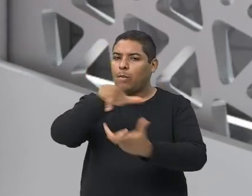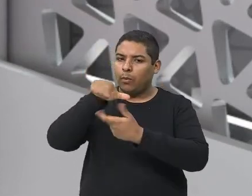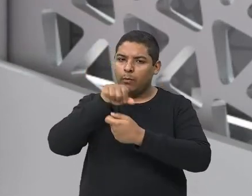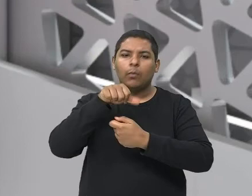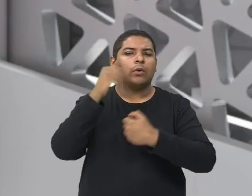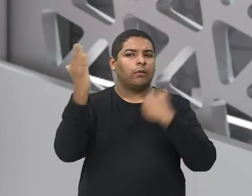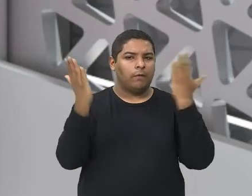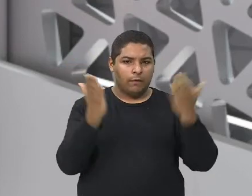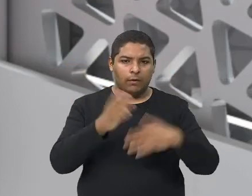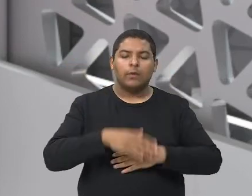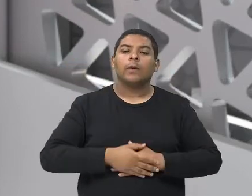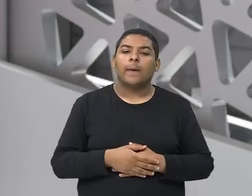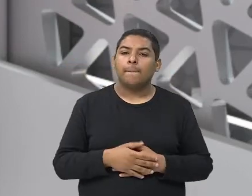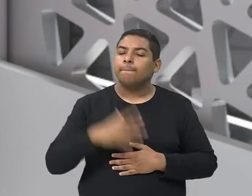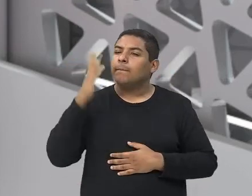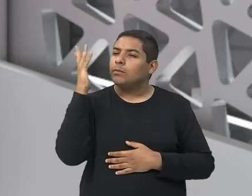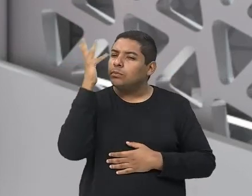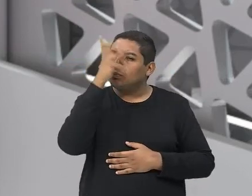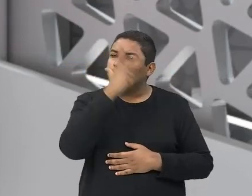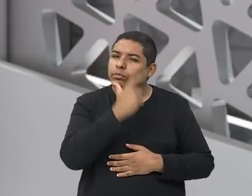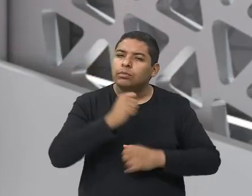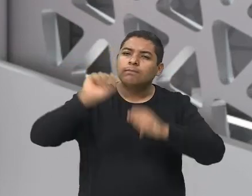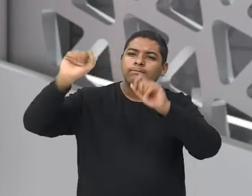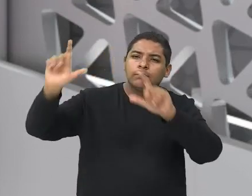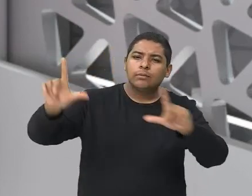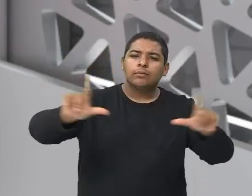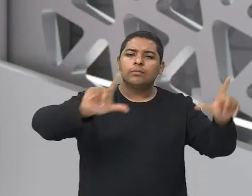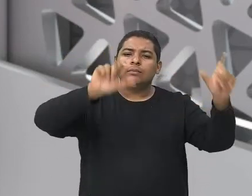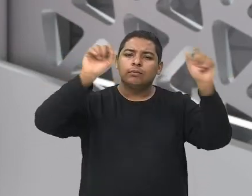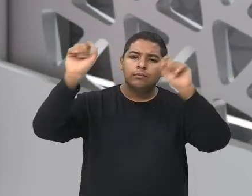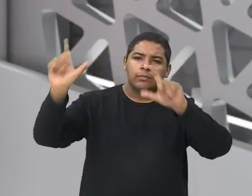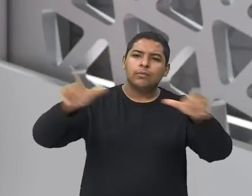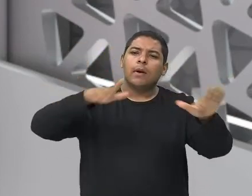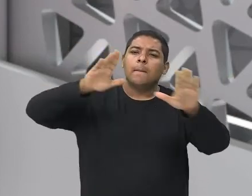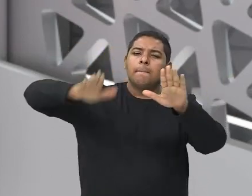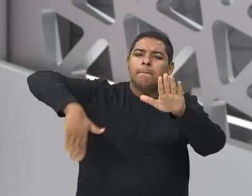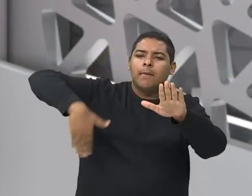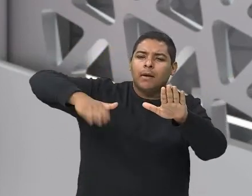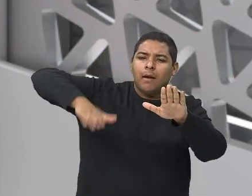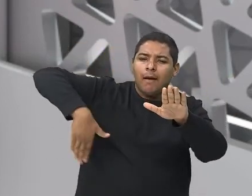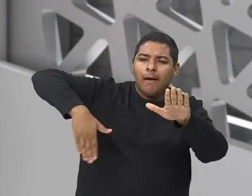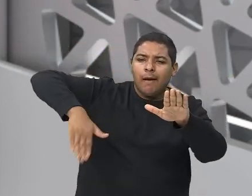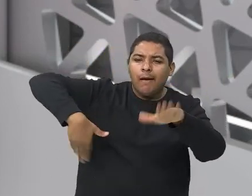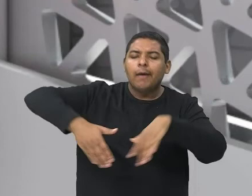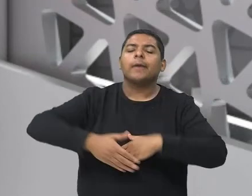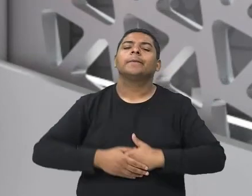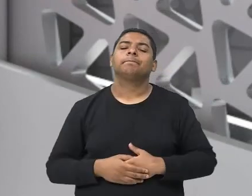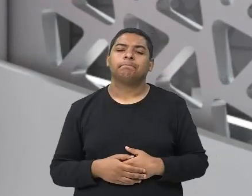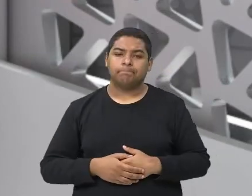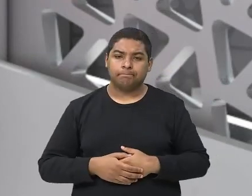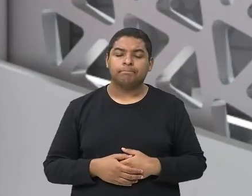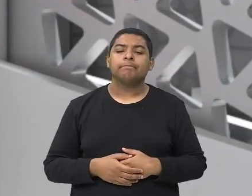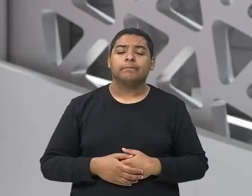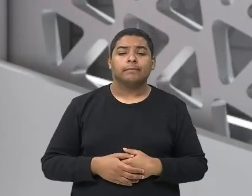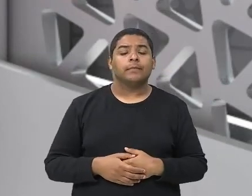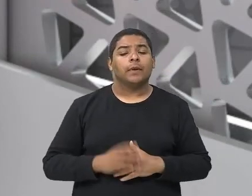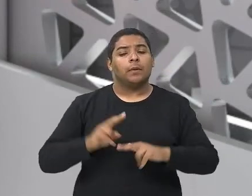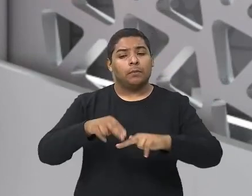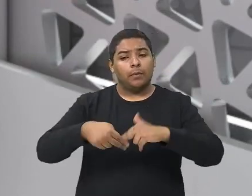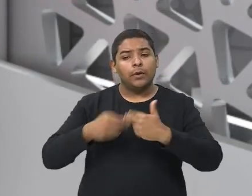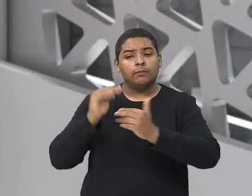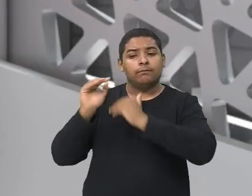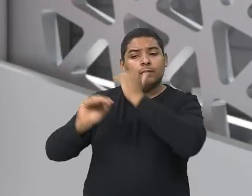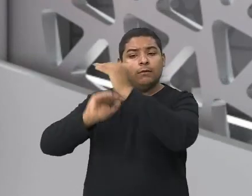tá? Por causa das suas belezas, por causa das suas belezas, das praias, né? A gente observa que acaba se